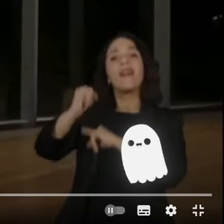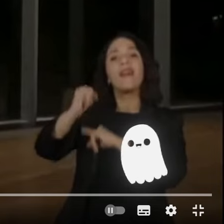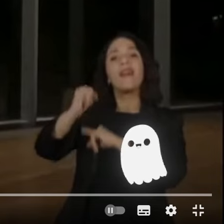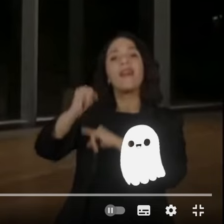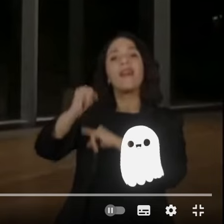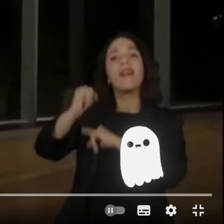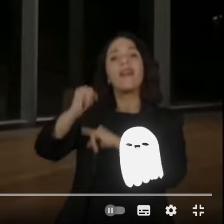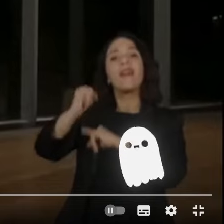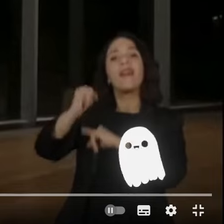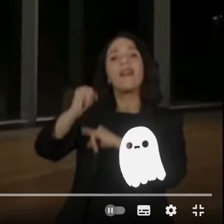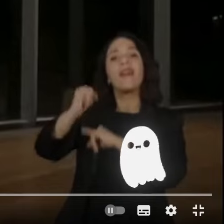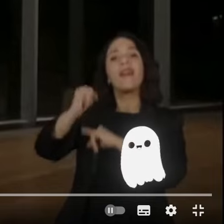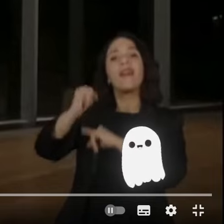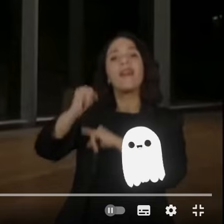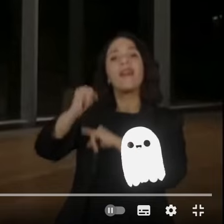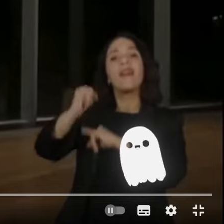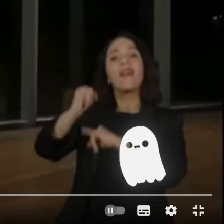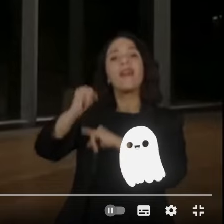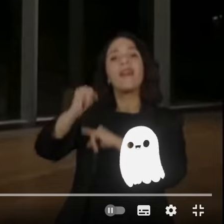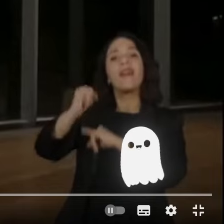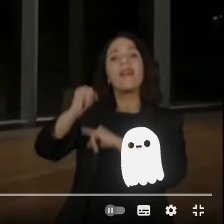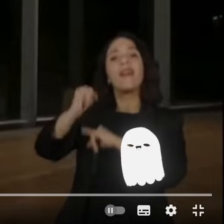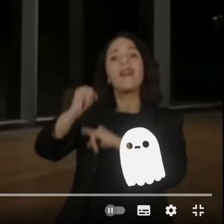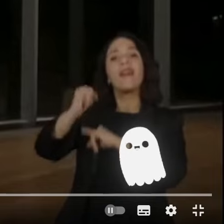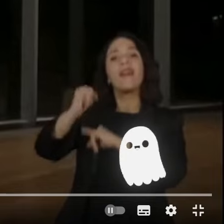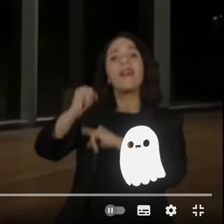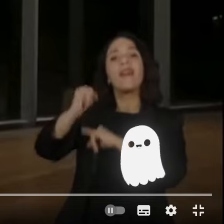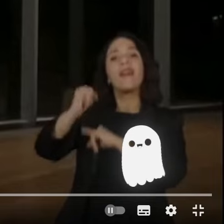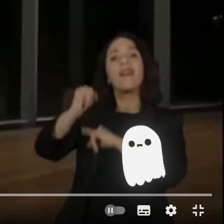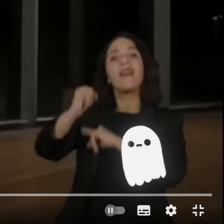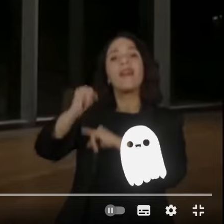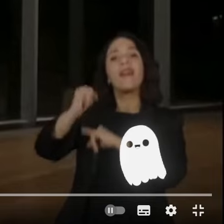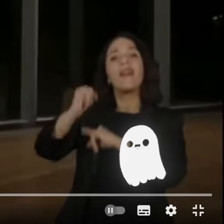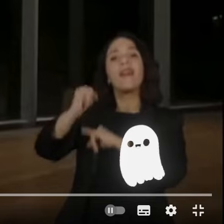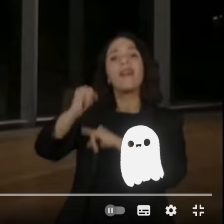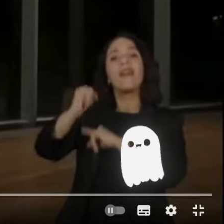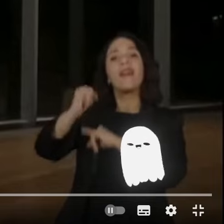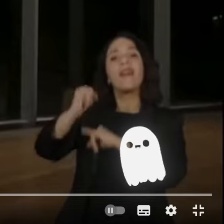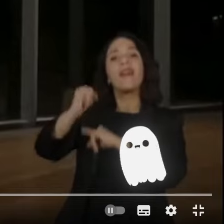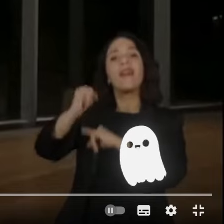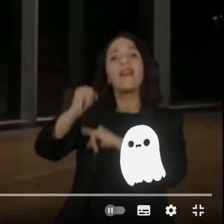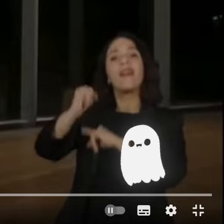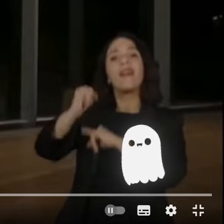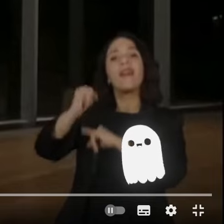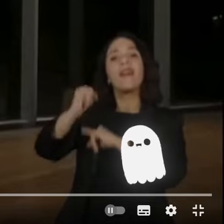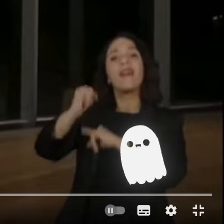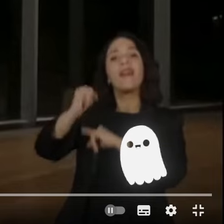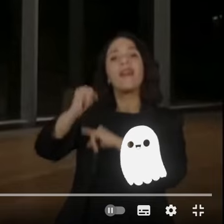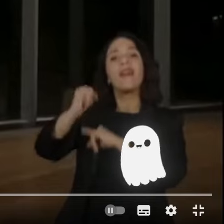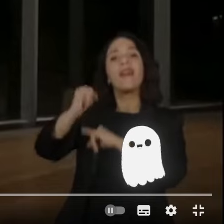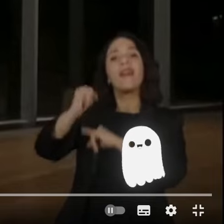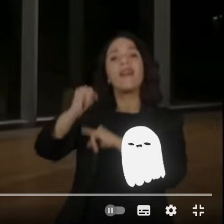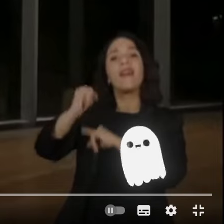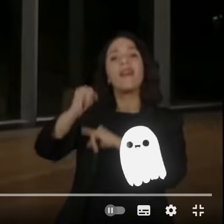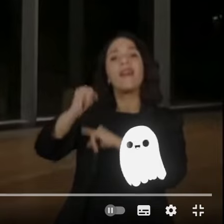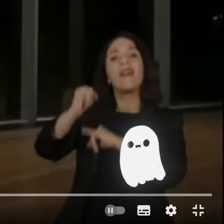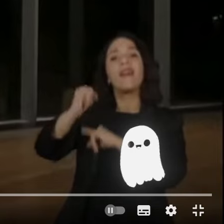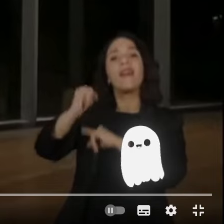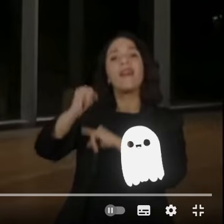levantei e joguei a mesa e a cadeira nele. TTP de underline da underline. Mas eu não falei nada. Foi um negócio, tipo, do